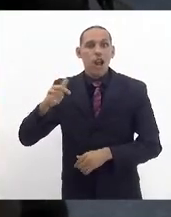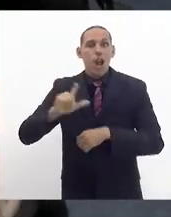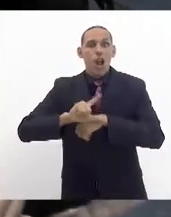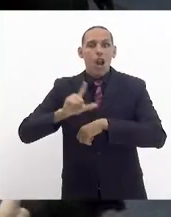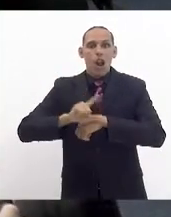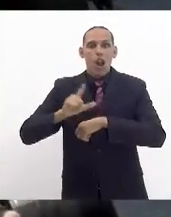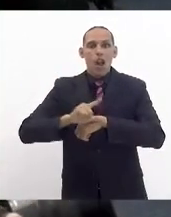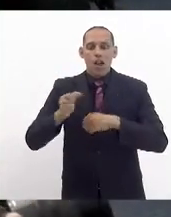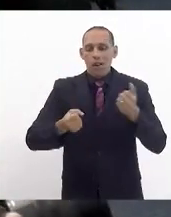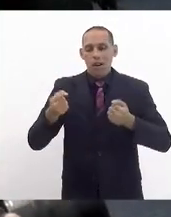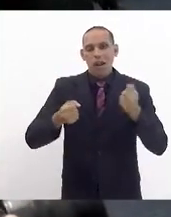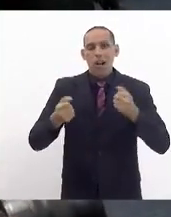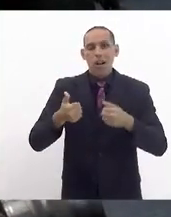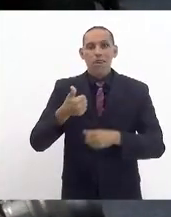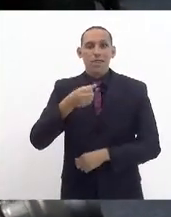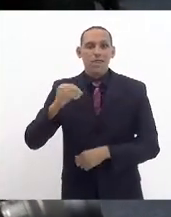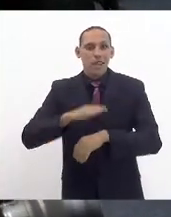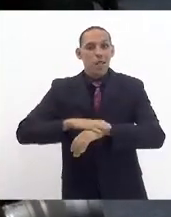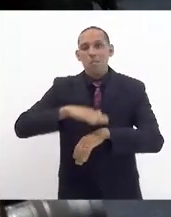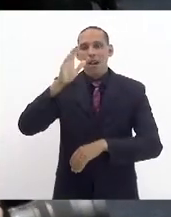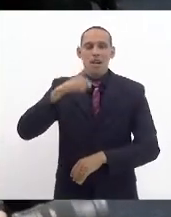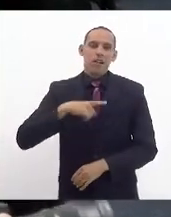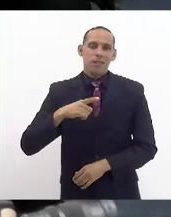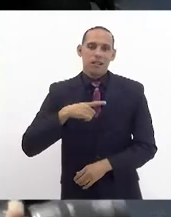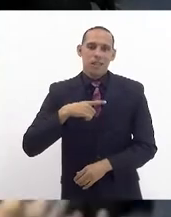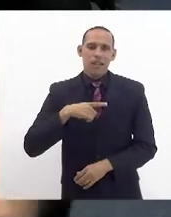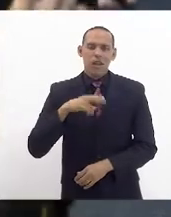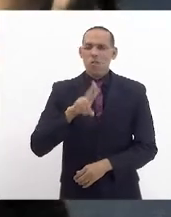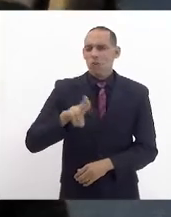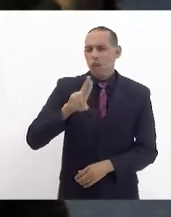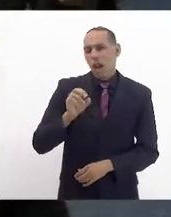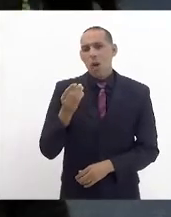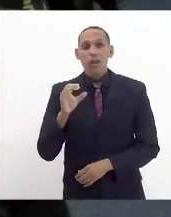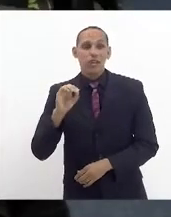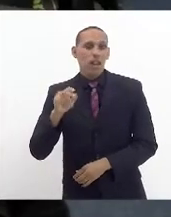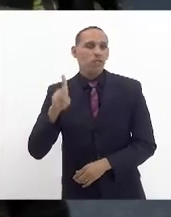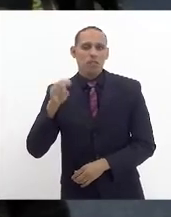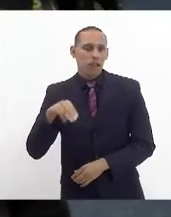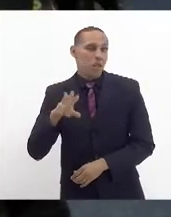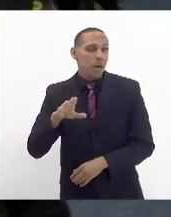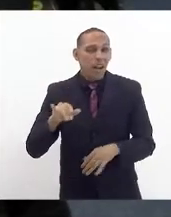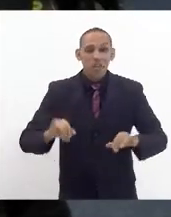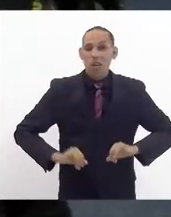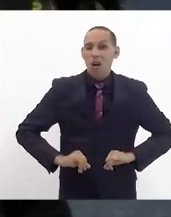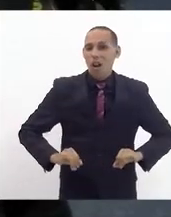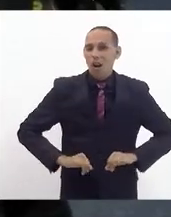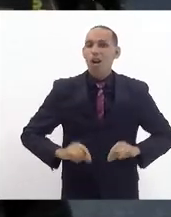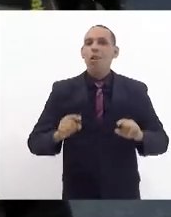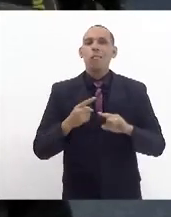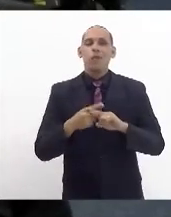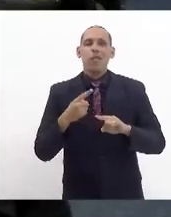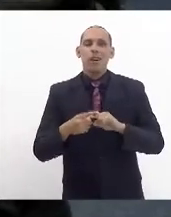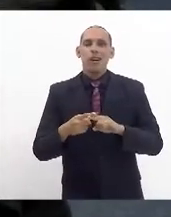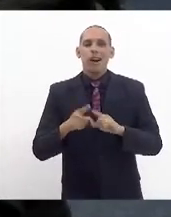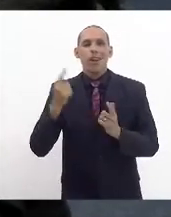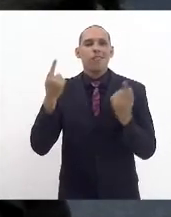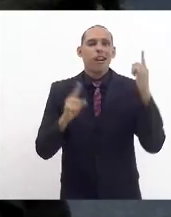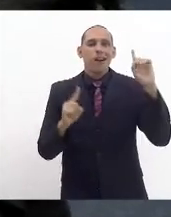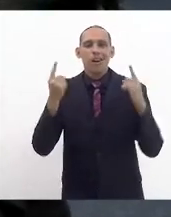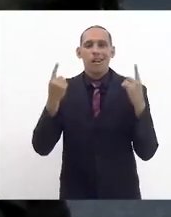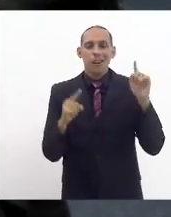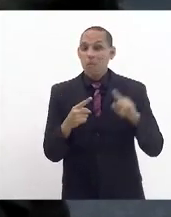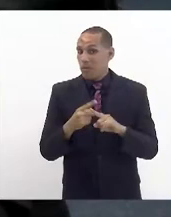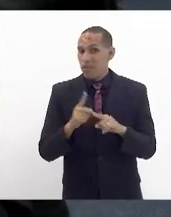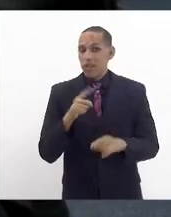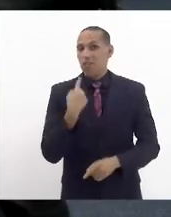automóveis usados e zero quilômetro, e que sofreu bastante com o carnaval. Pois nós